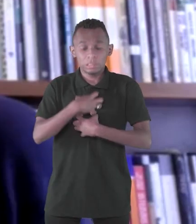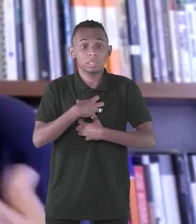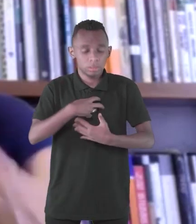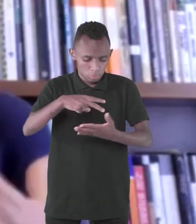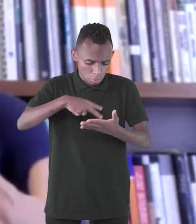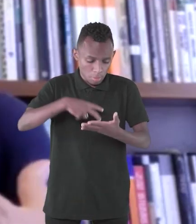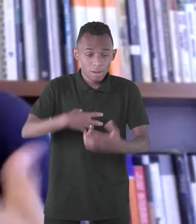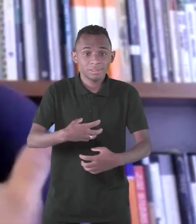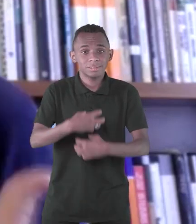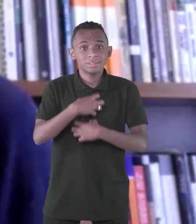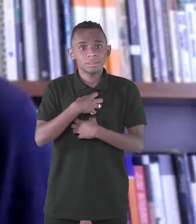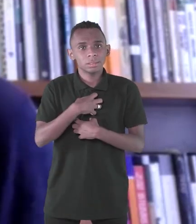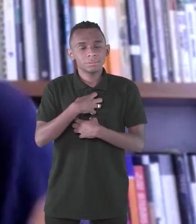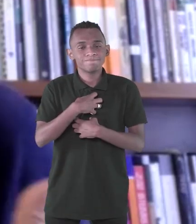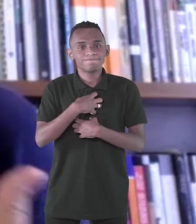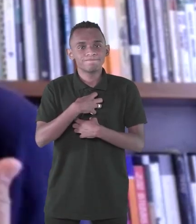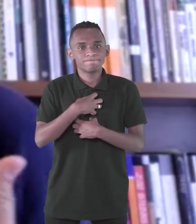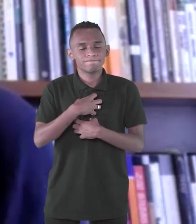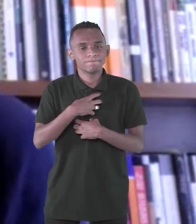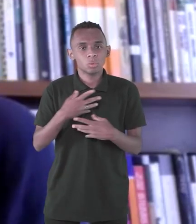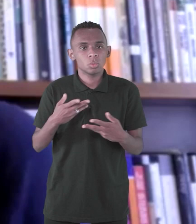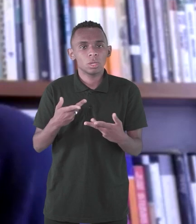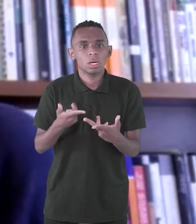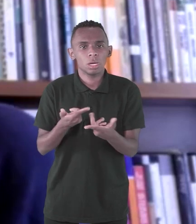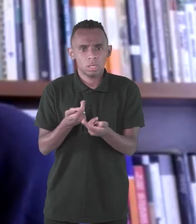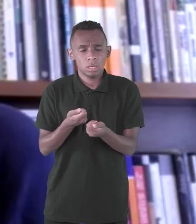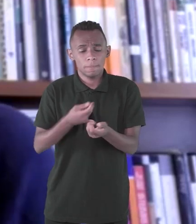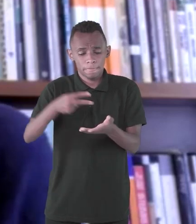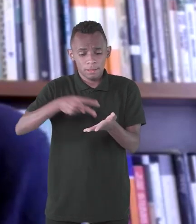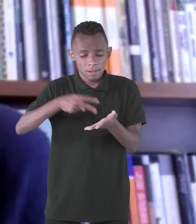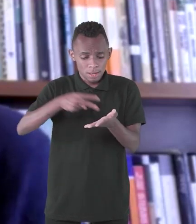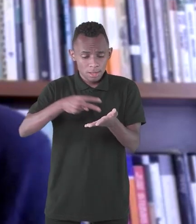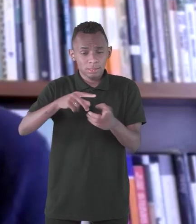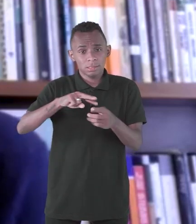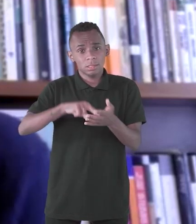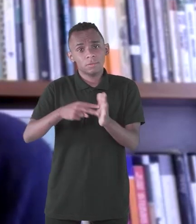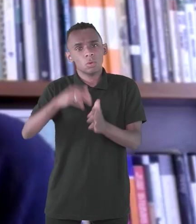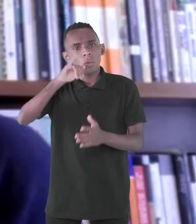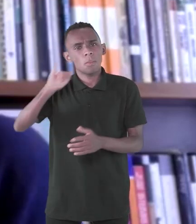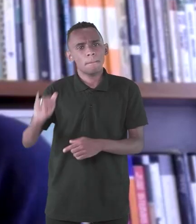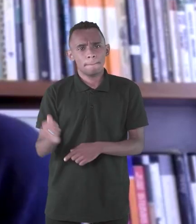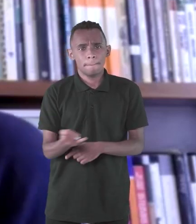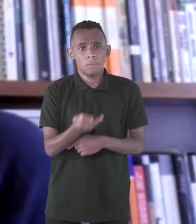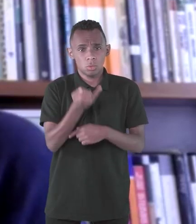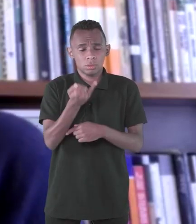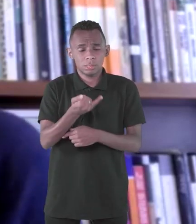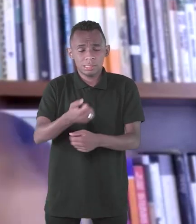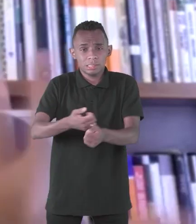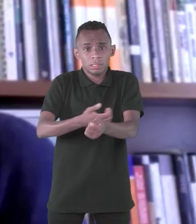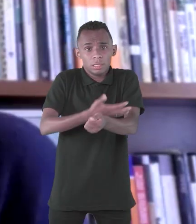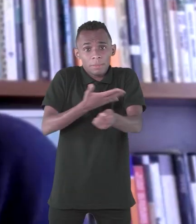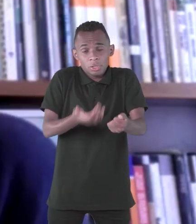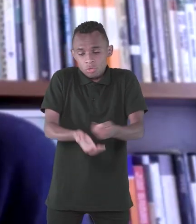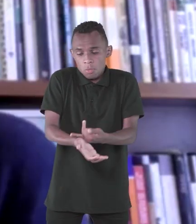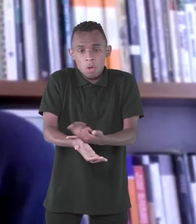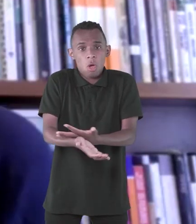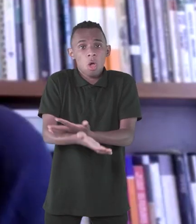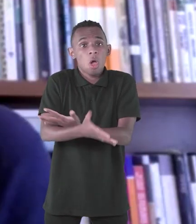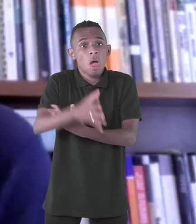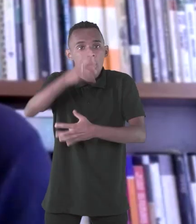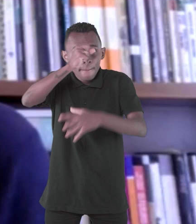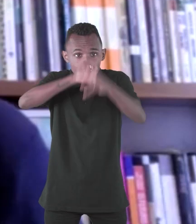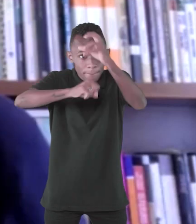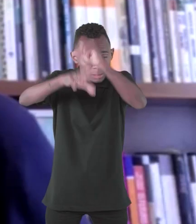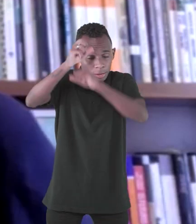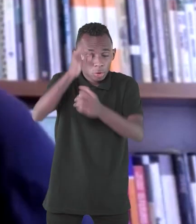sensações. Sempre foi muito intenso para mim. Ler é uma oportunidade de me emocionar, uma